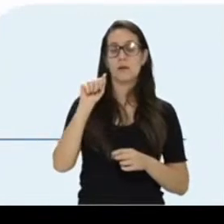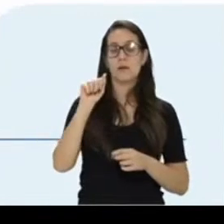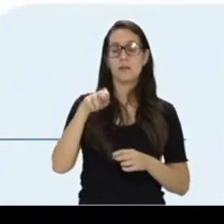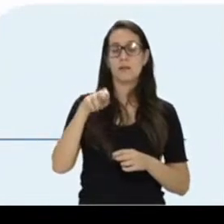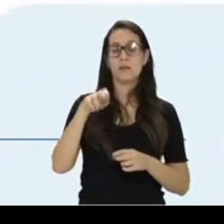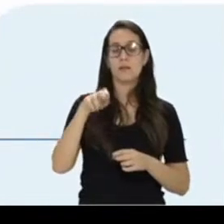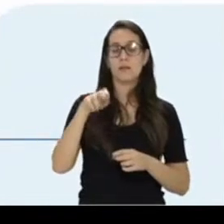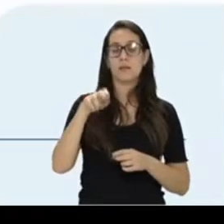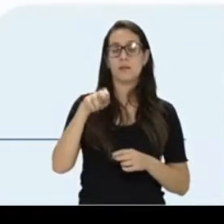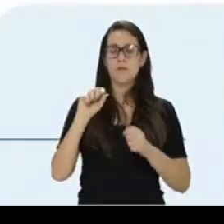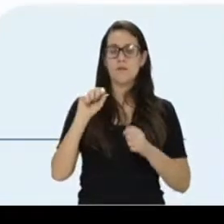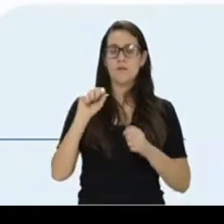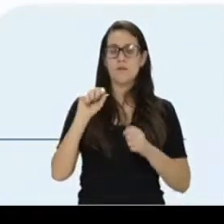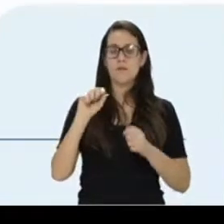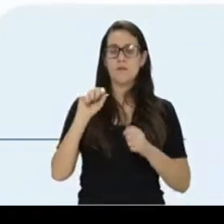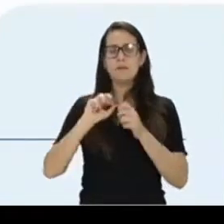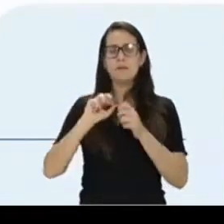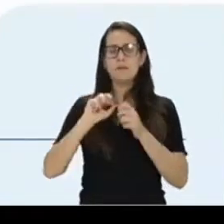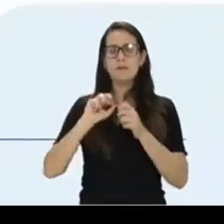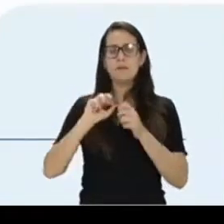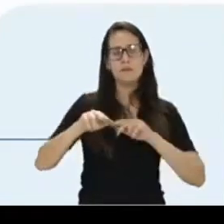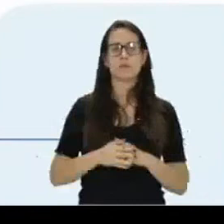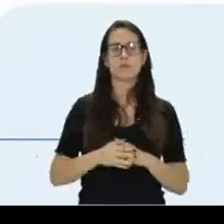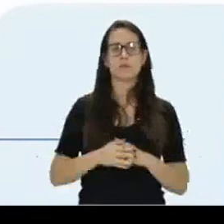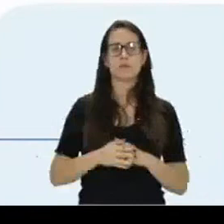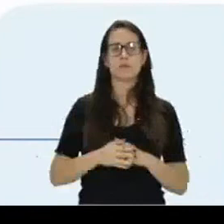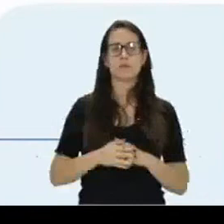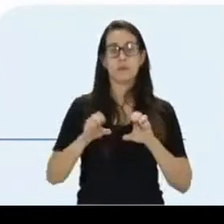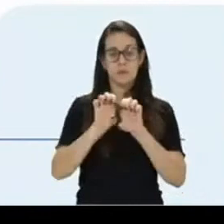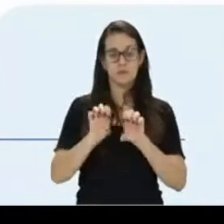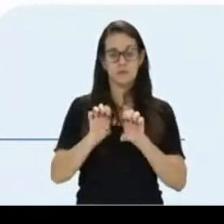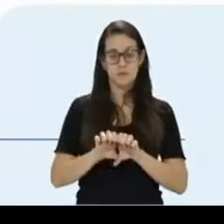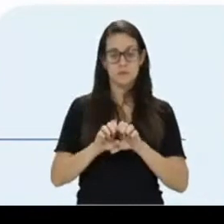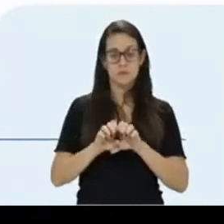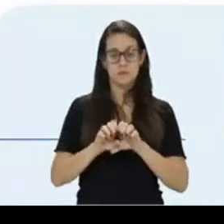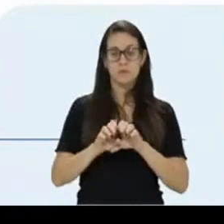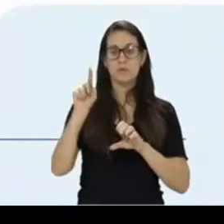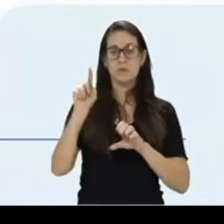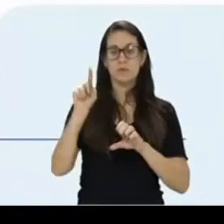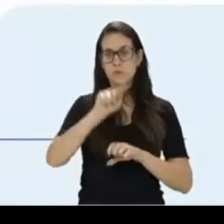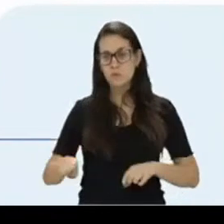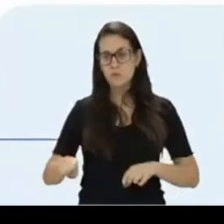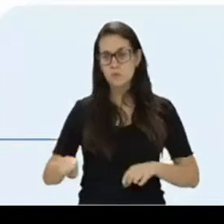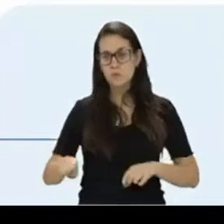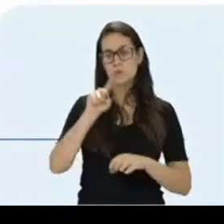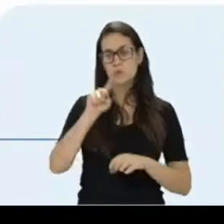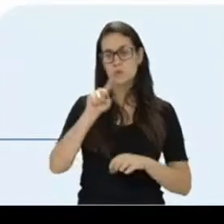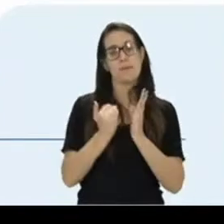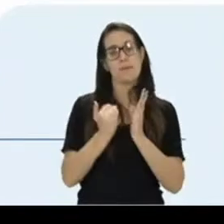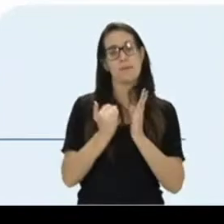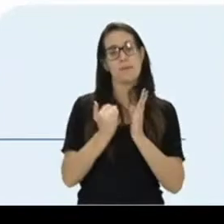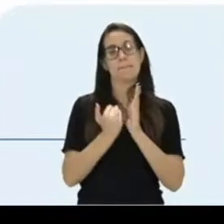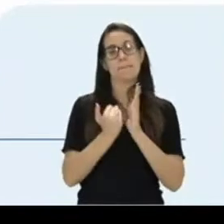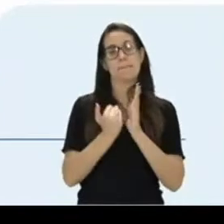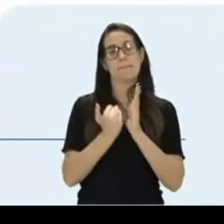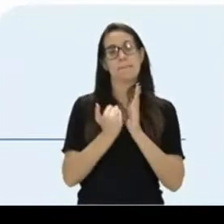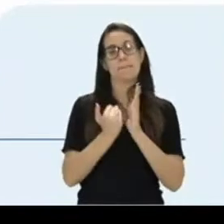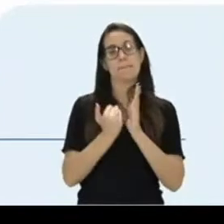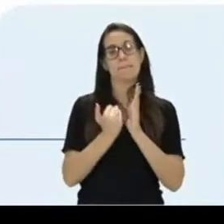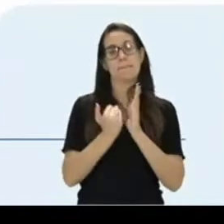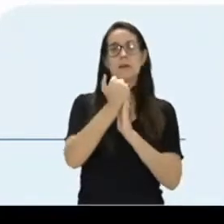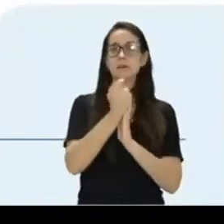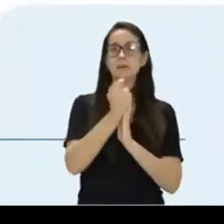que vão desempenhar as diferentes funções. Então, é uma estrutura que é uma célula que não é mais complexa que a célula